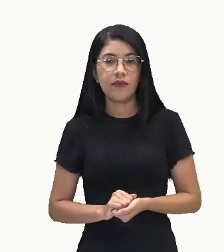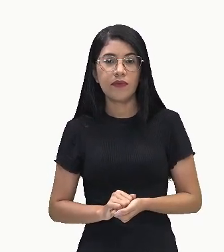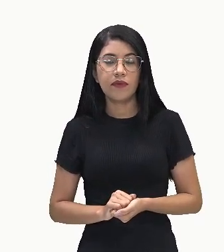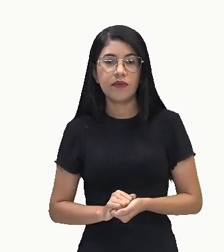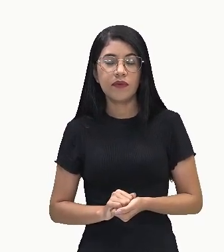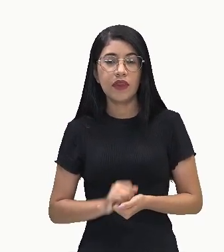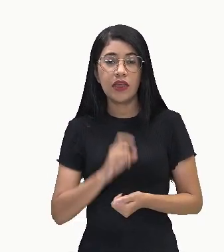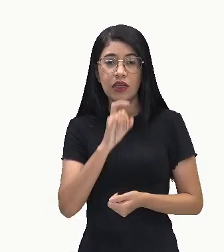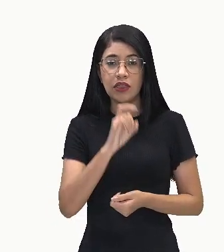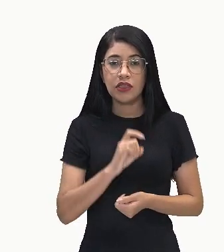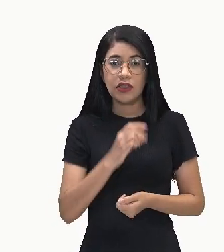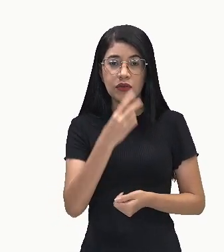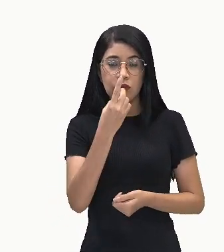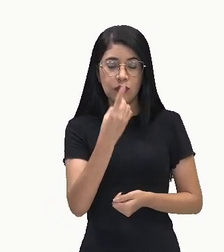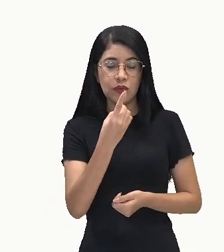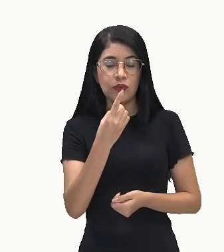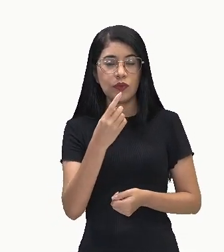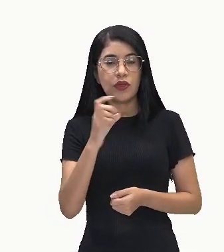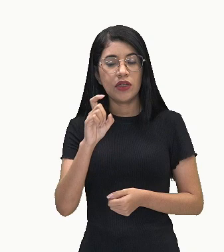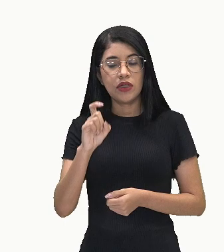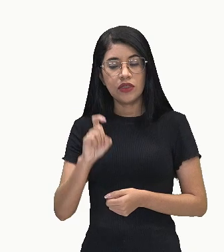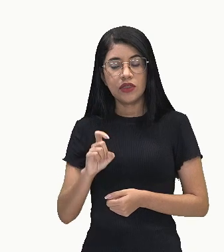x1 diferente de x2.